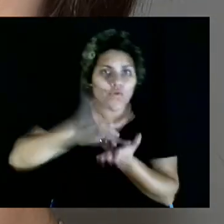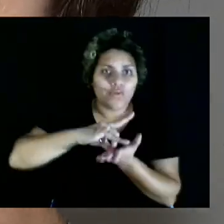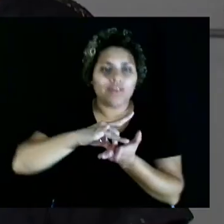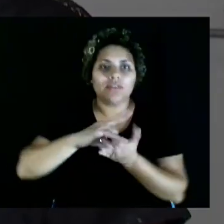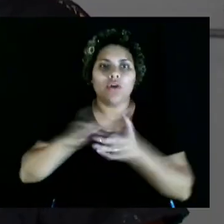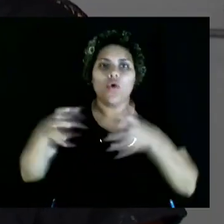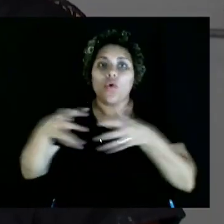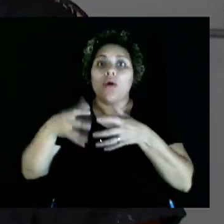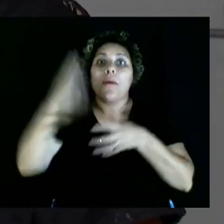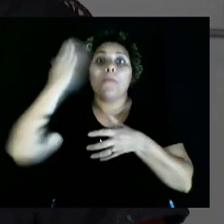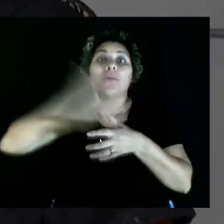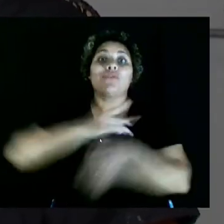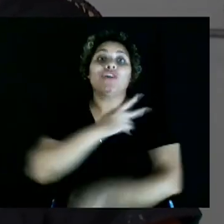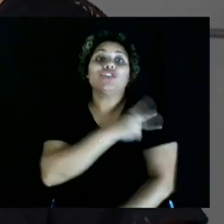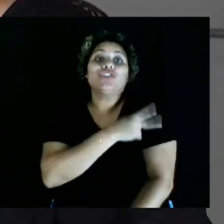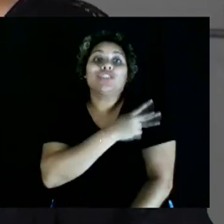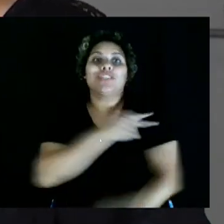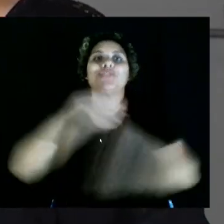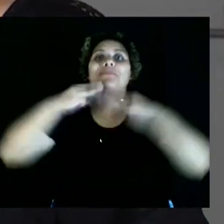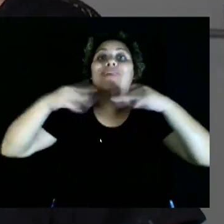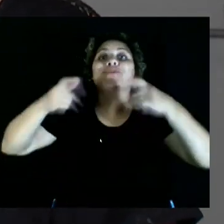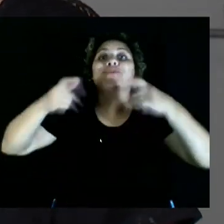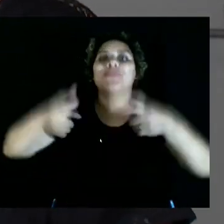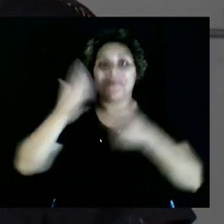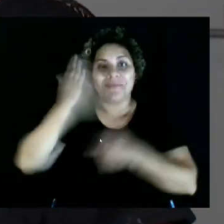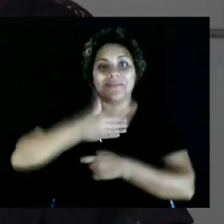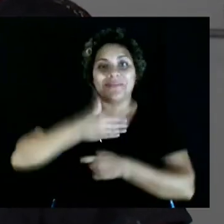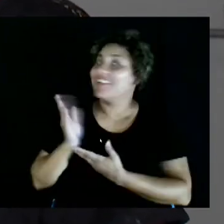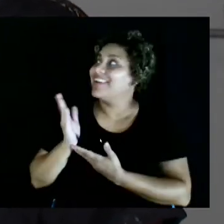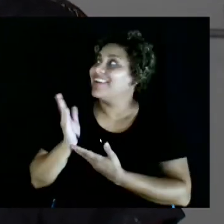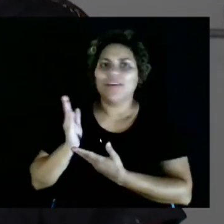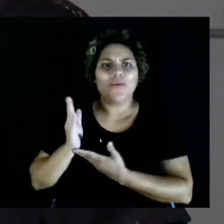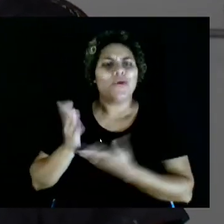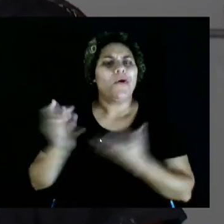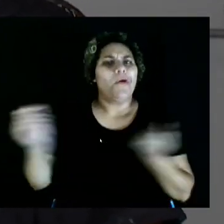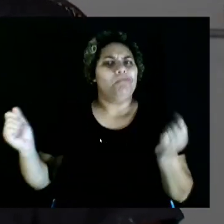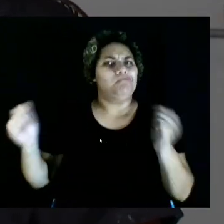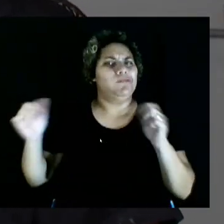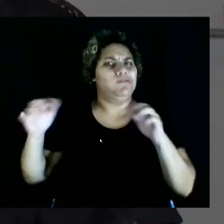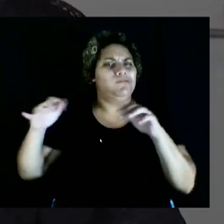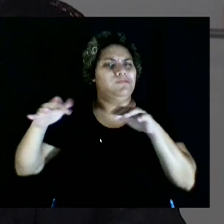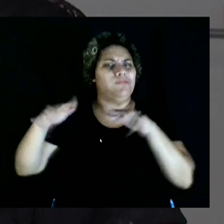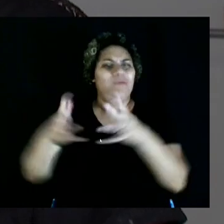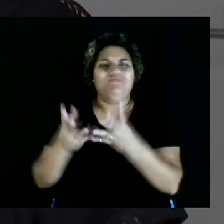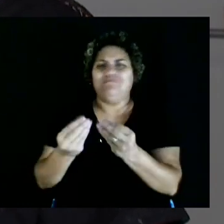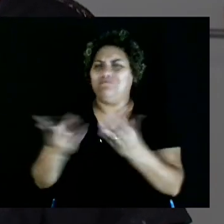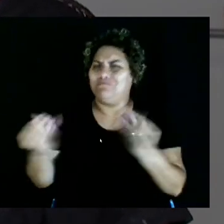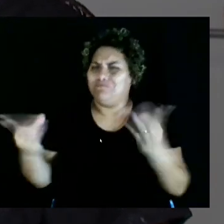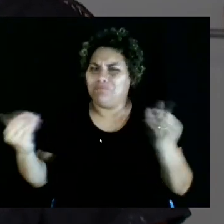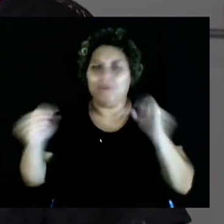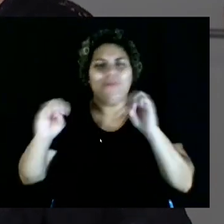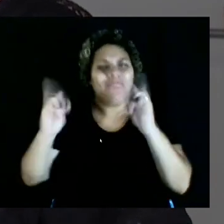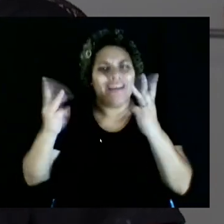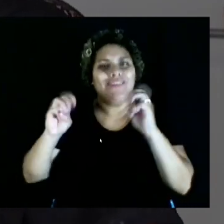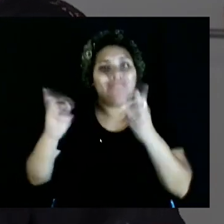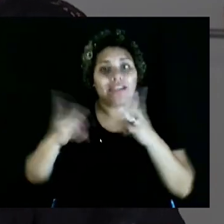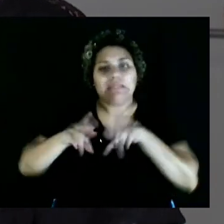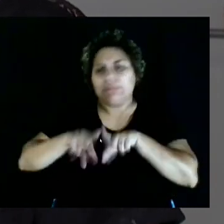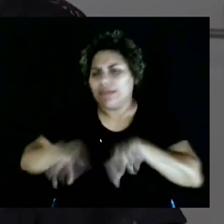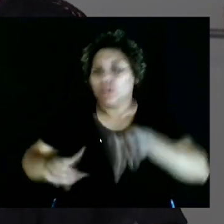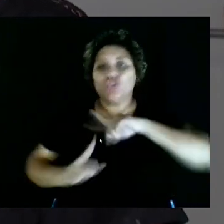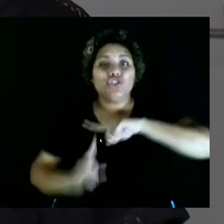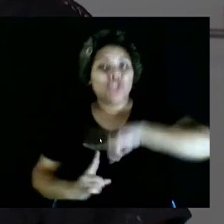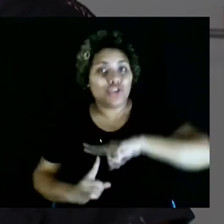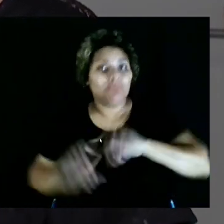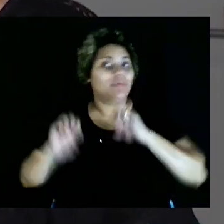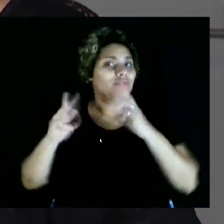gerente de marketing do local. Ele está bem cheio, né? Está bem repleto de eventos. A gente tem todos os tipos de eventos que você pode